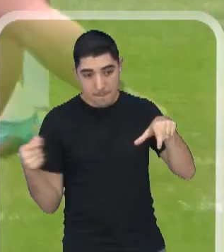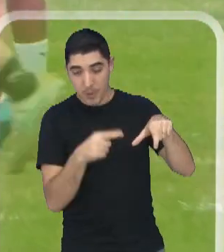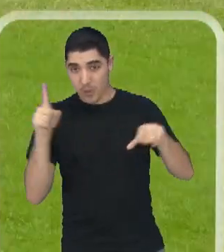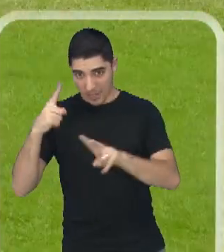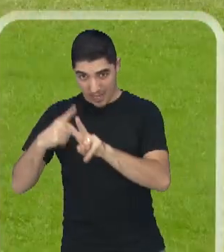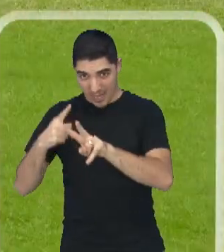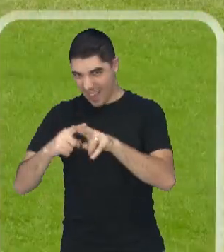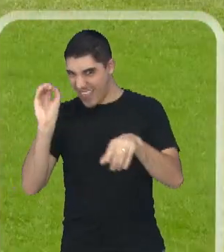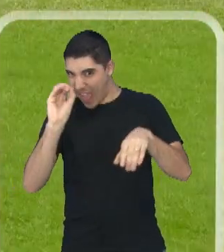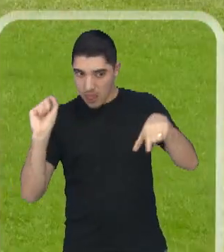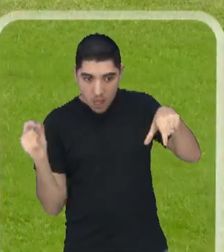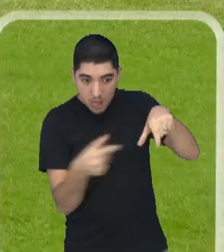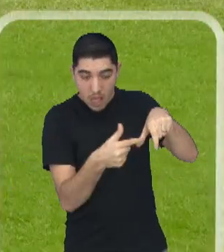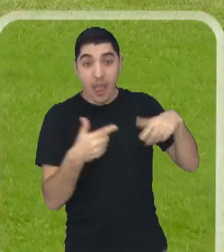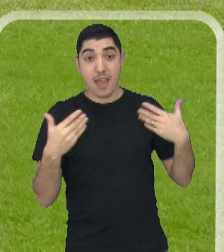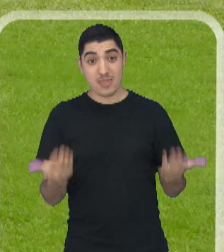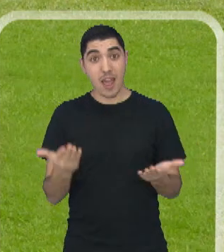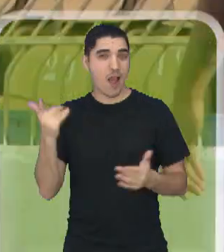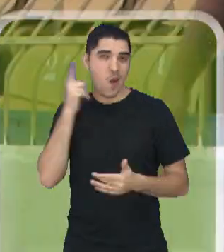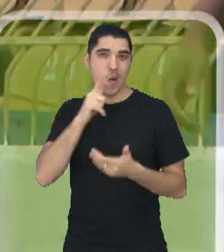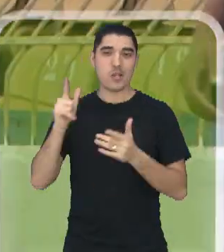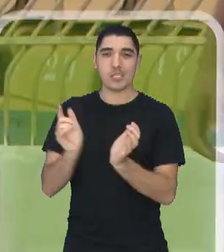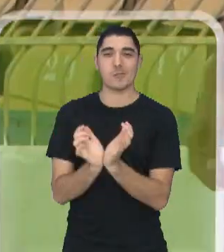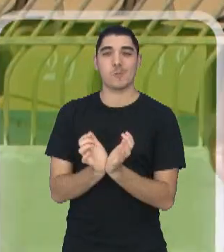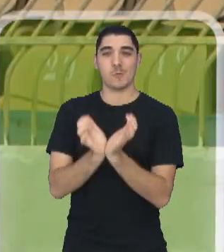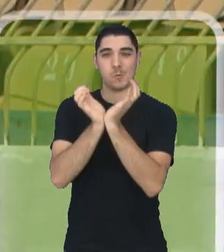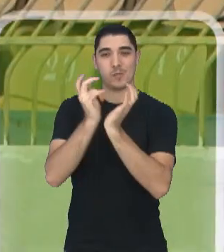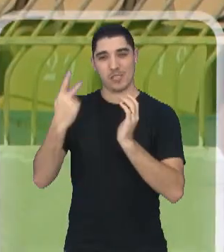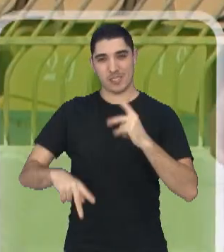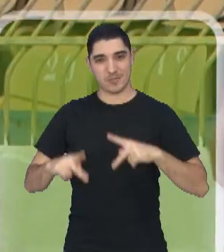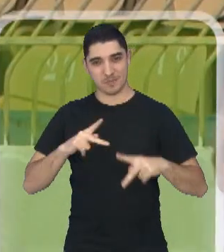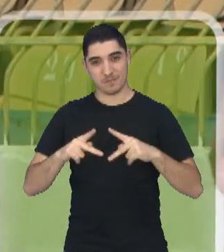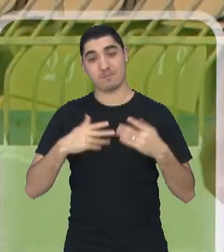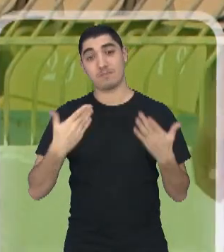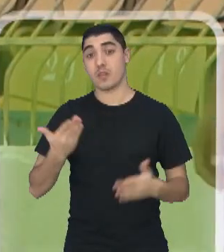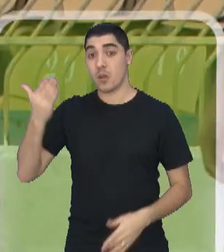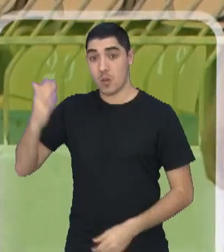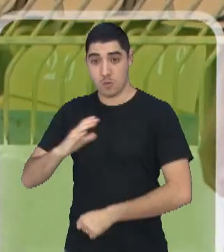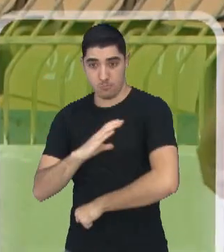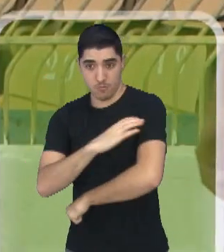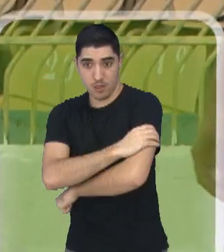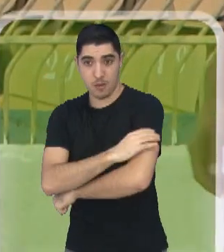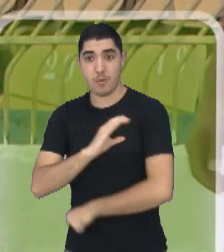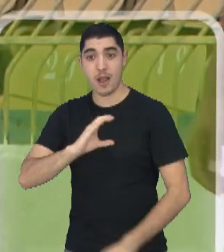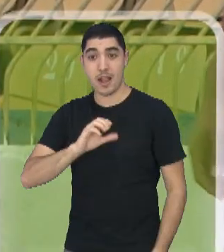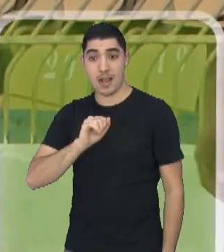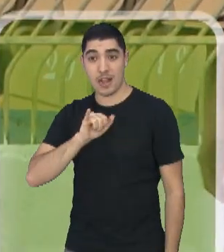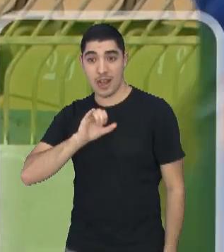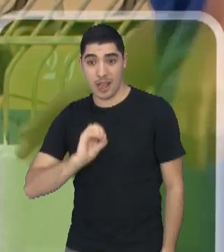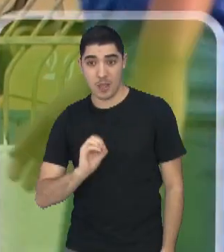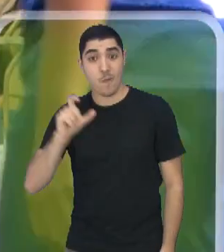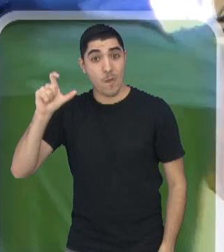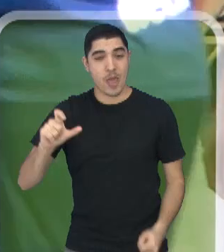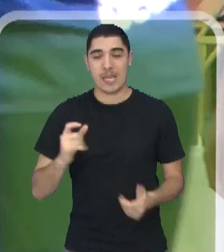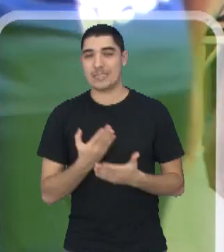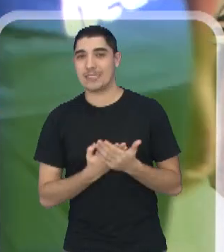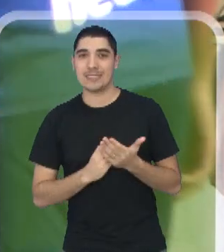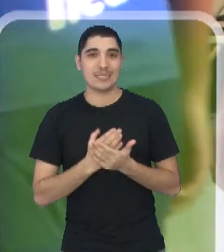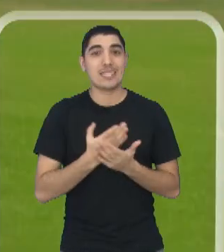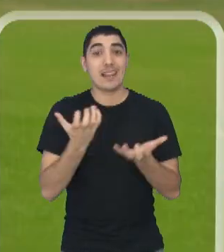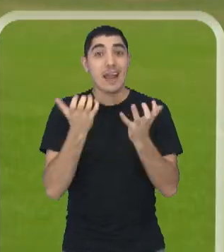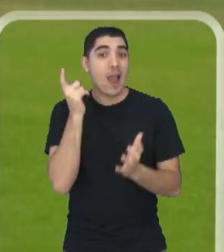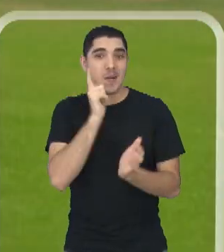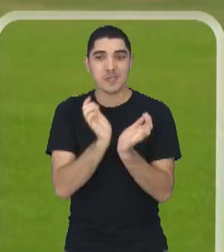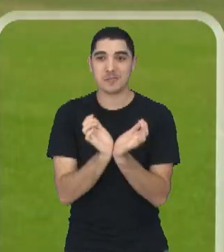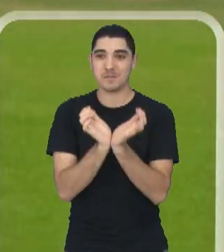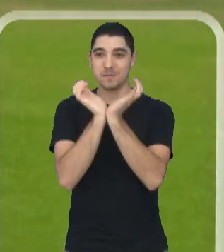vem para as terras joseenses. O capitão Caio César vive a expectativa de poder levantar a taça.